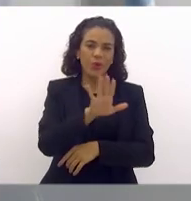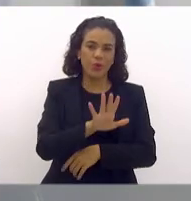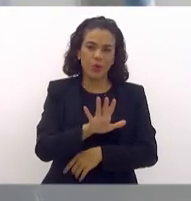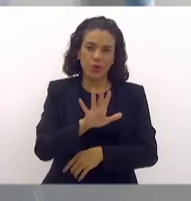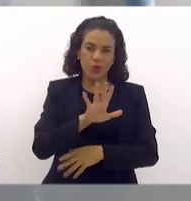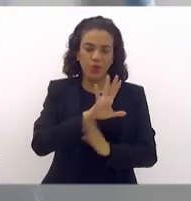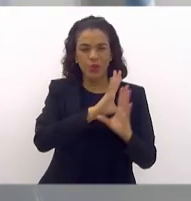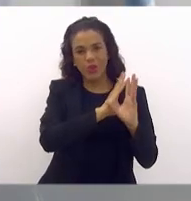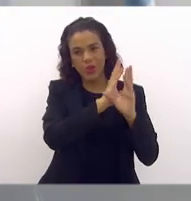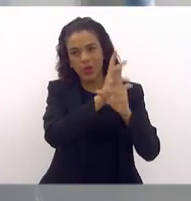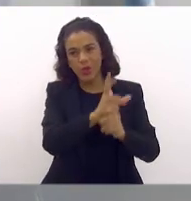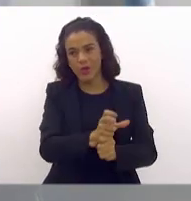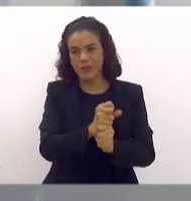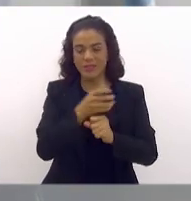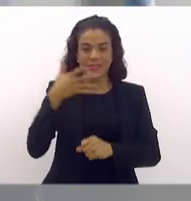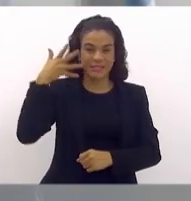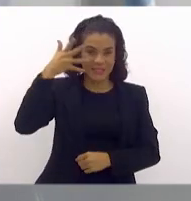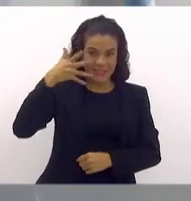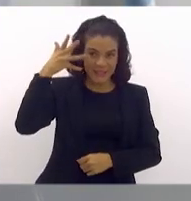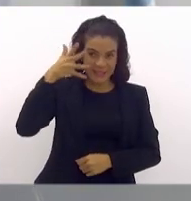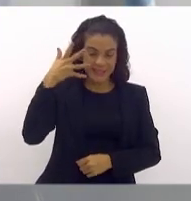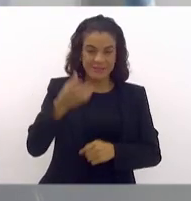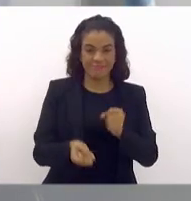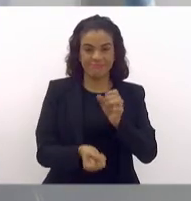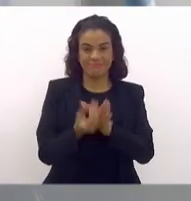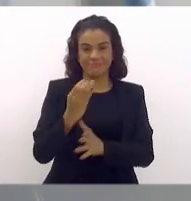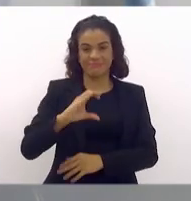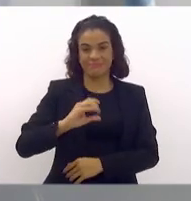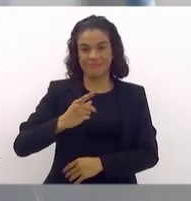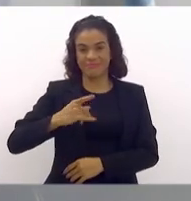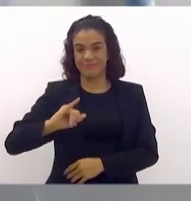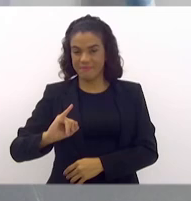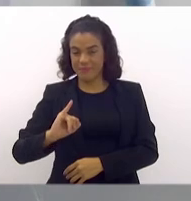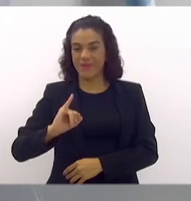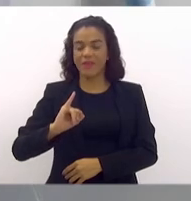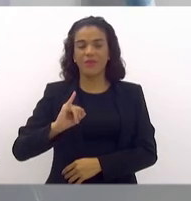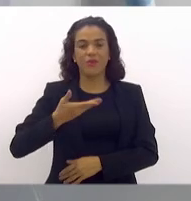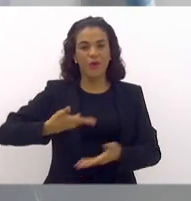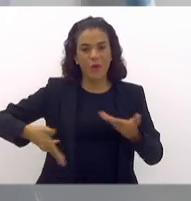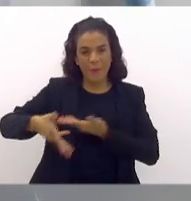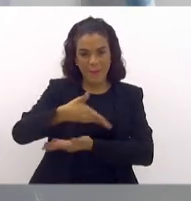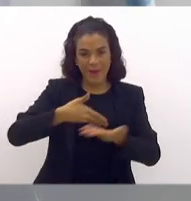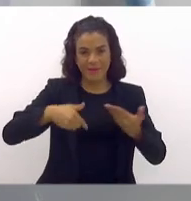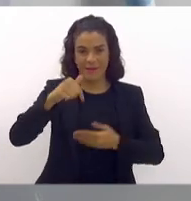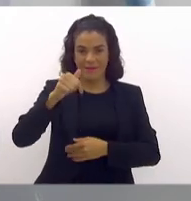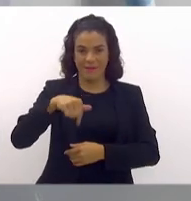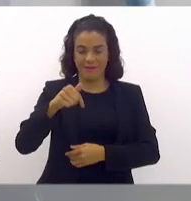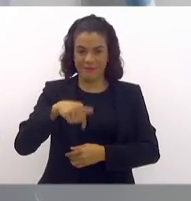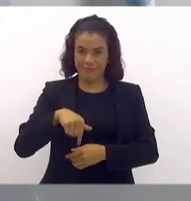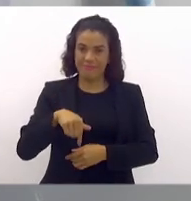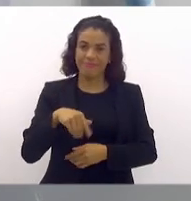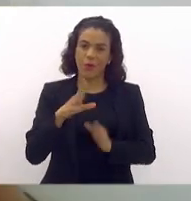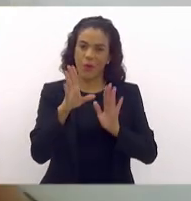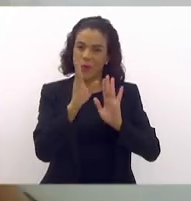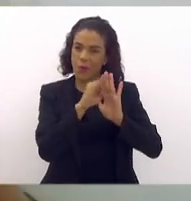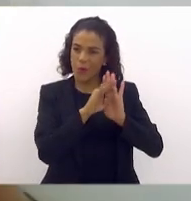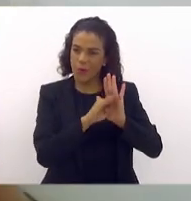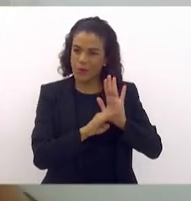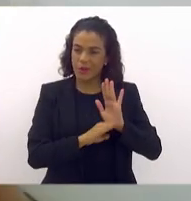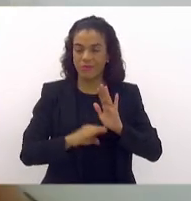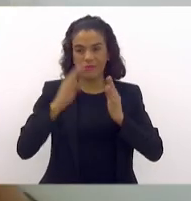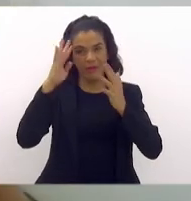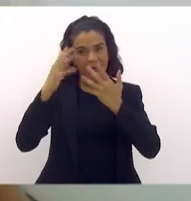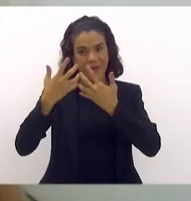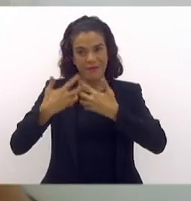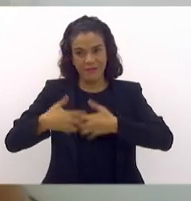palestras que, ao longo da instalação da CPI, foram trazidas aqui importantes conteúdos e